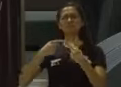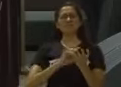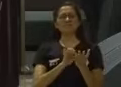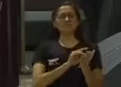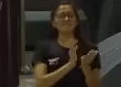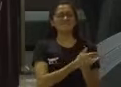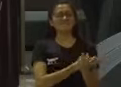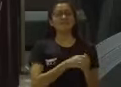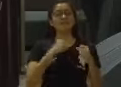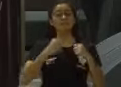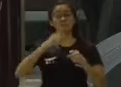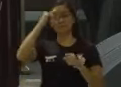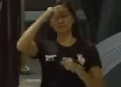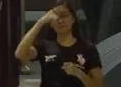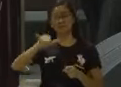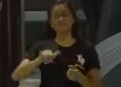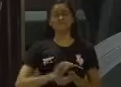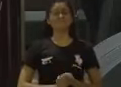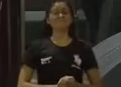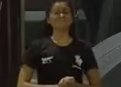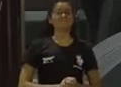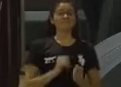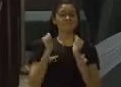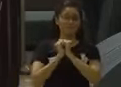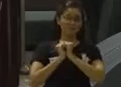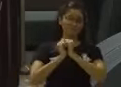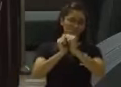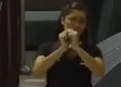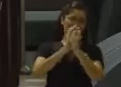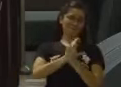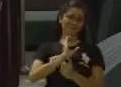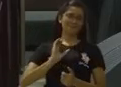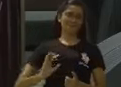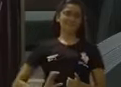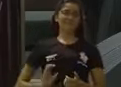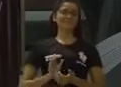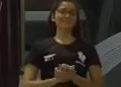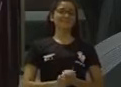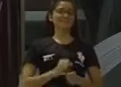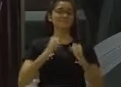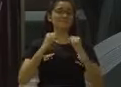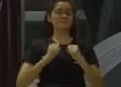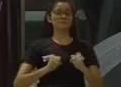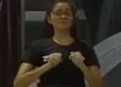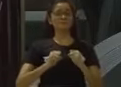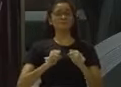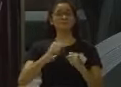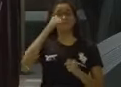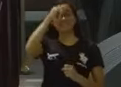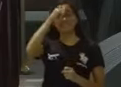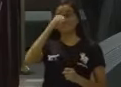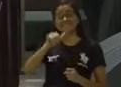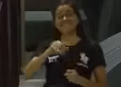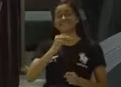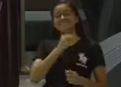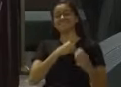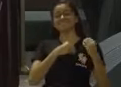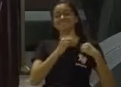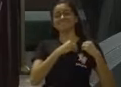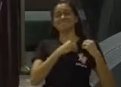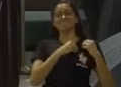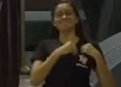diabólica. Você em Cristo, eu repito, você pode resistir a todas